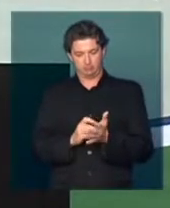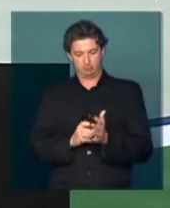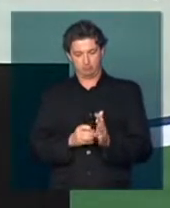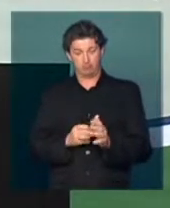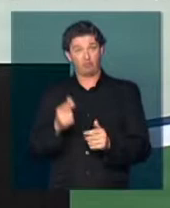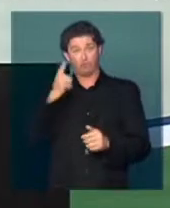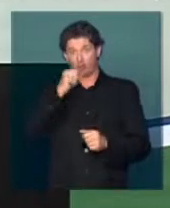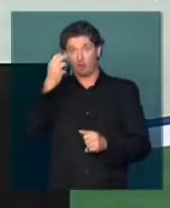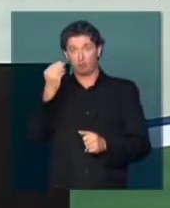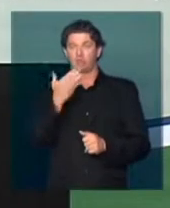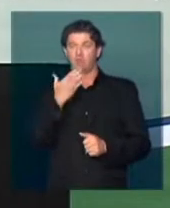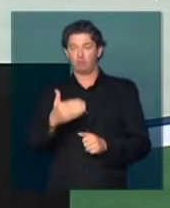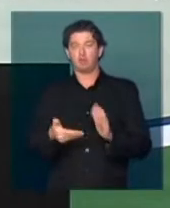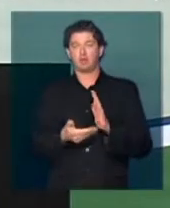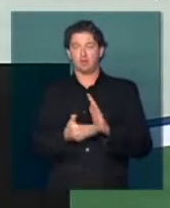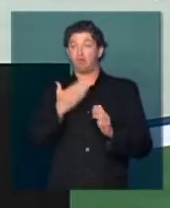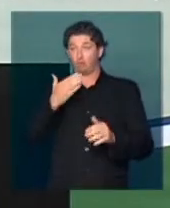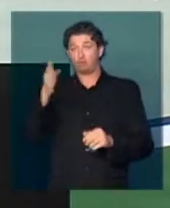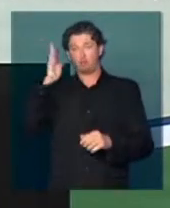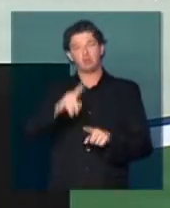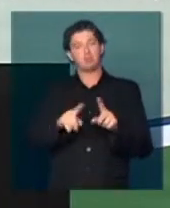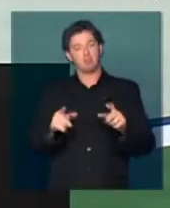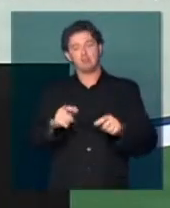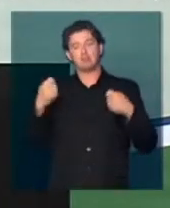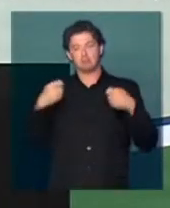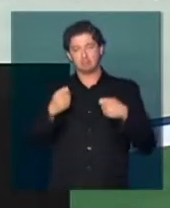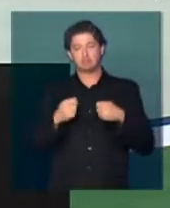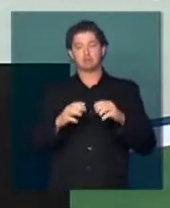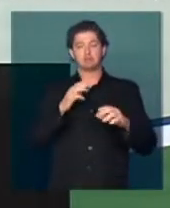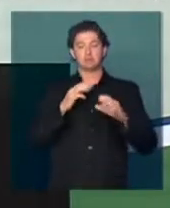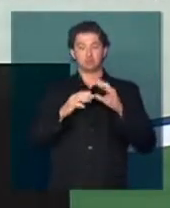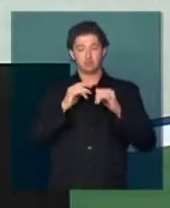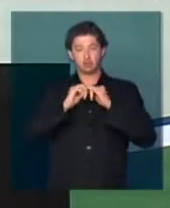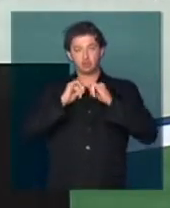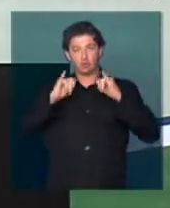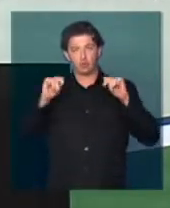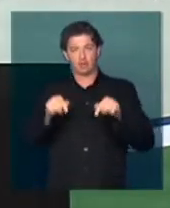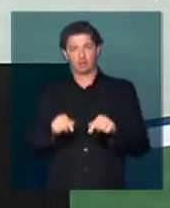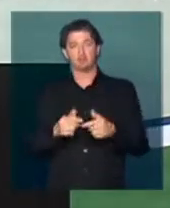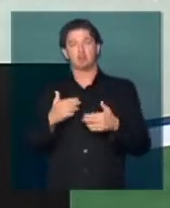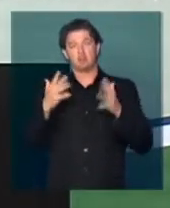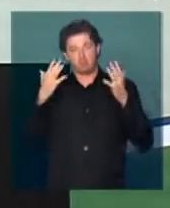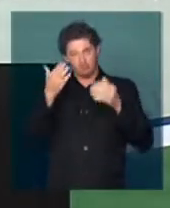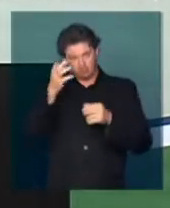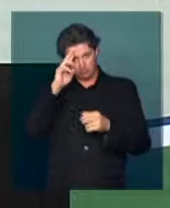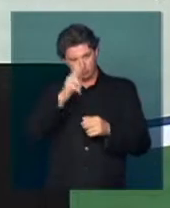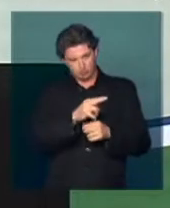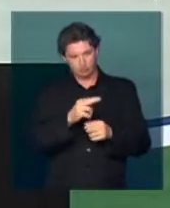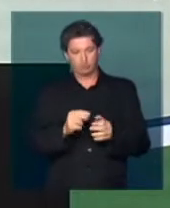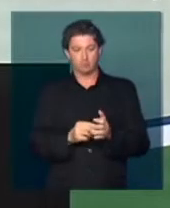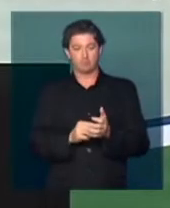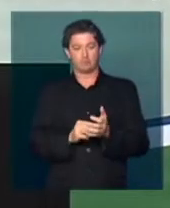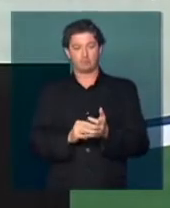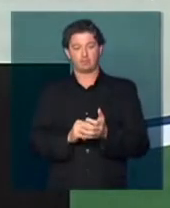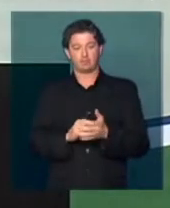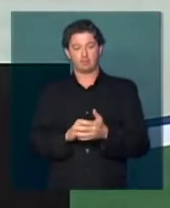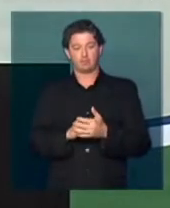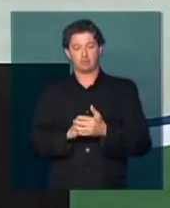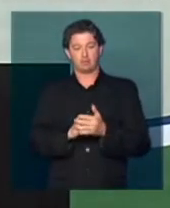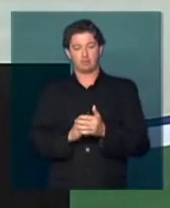dando para o Brasil, mas é necessário que se comunique e poder divulgar tudo isso. Eu parabenizo Vossa Excelência, mas